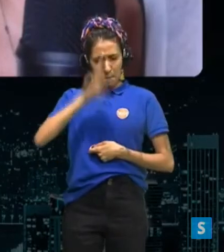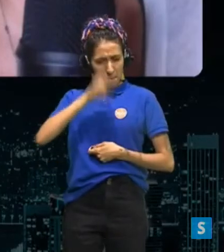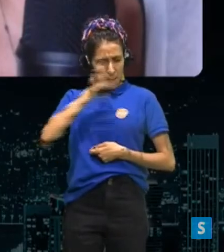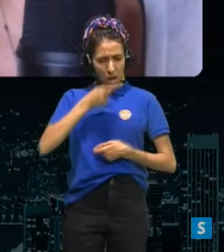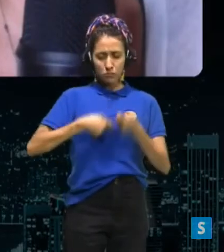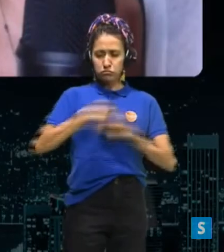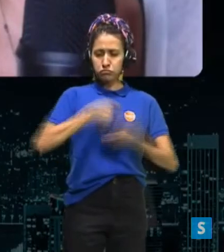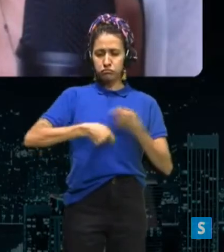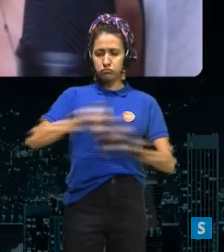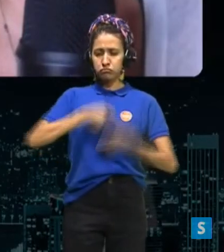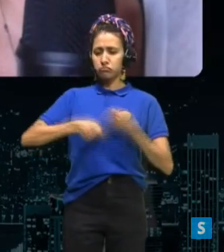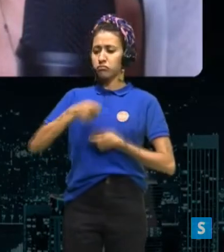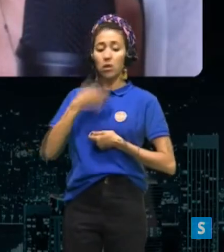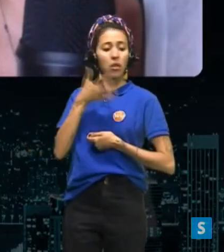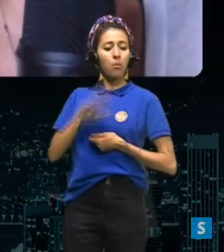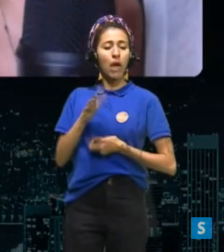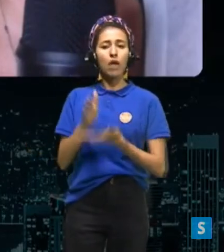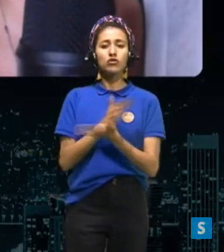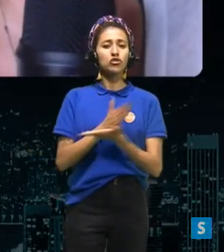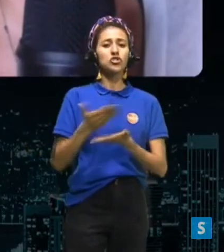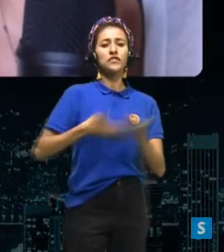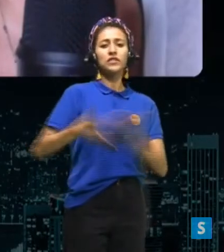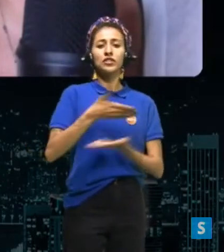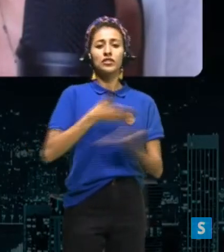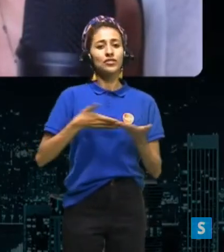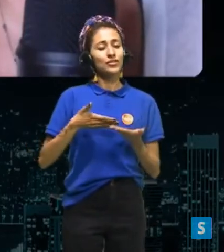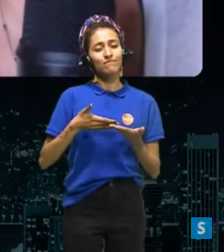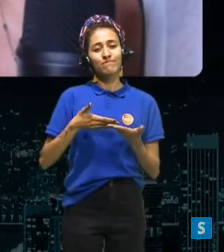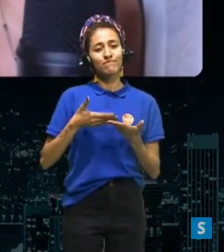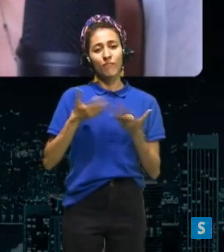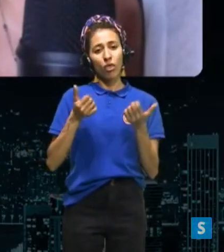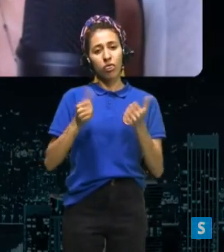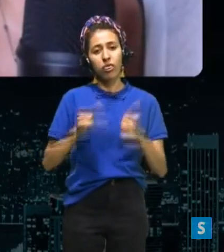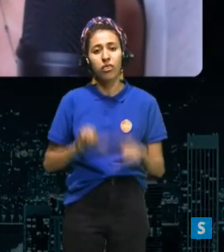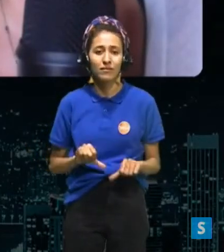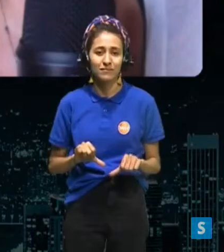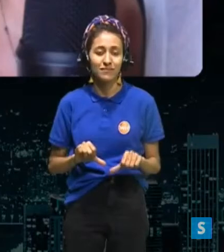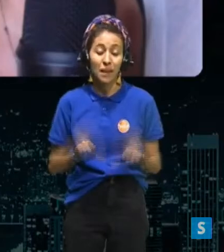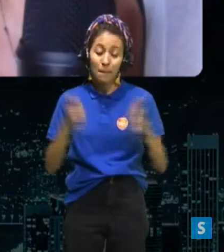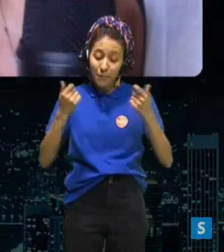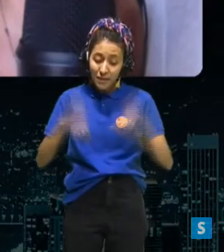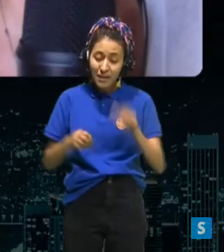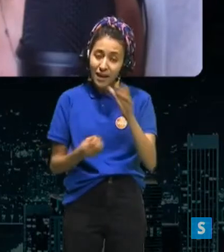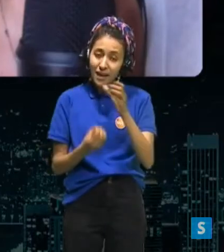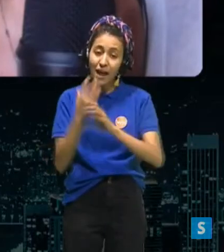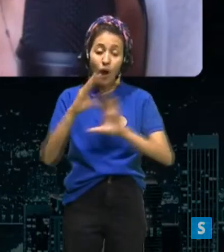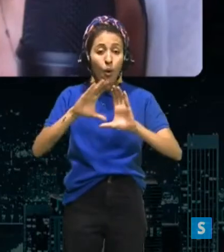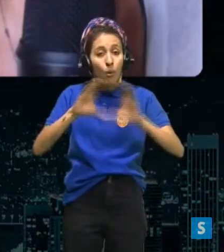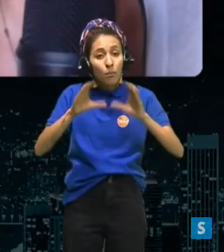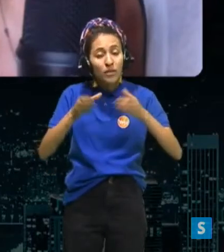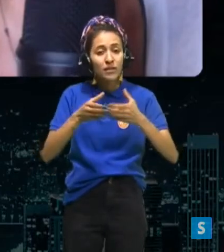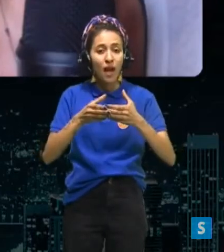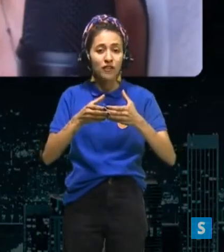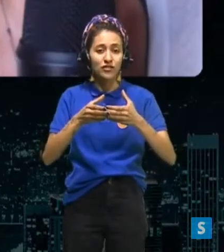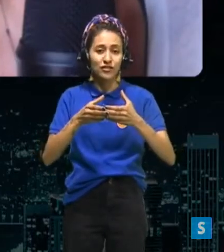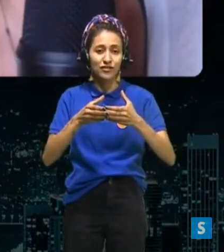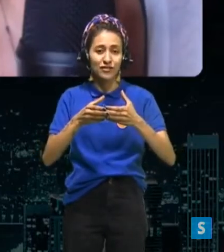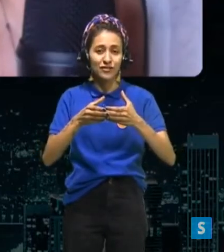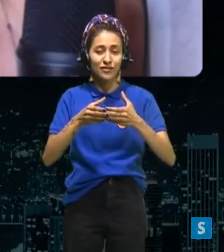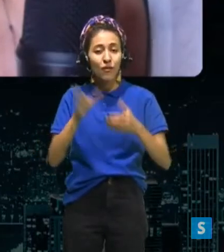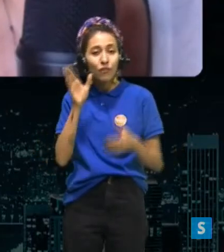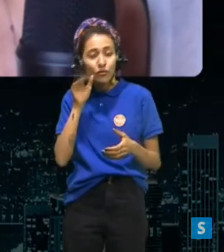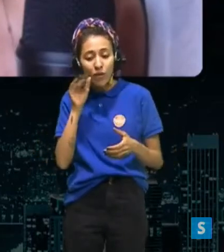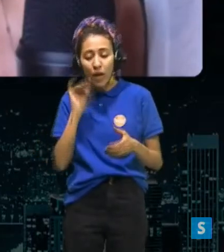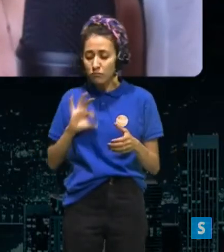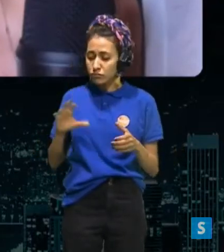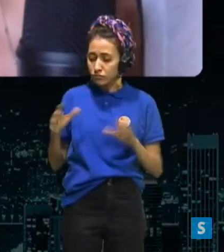as coisas melhor do que você é a mesma coisa comunidade o família construir uma comunidade um negócio que você tá construído é